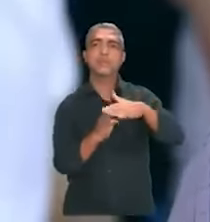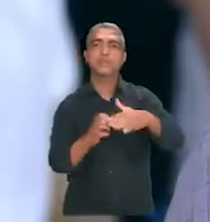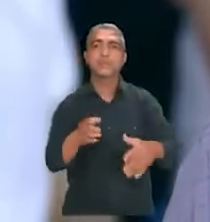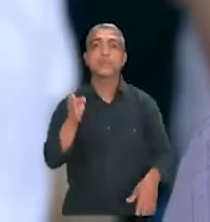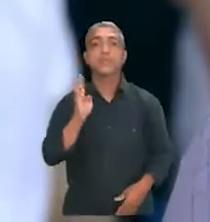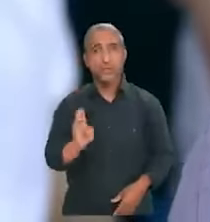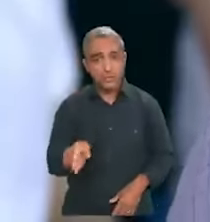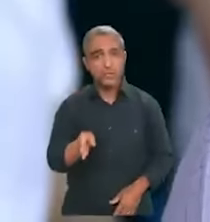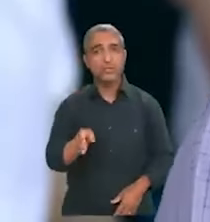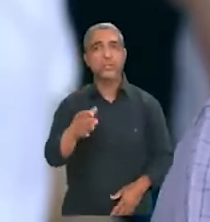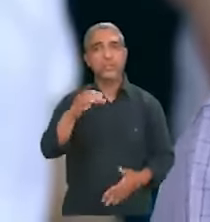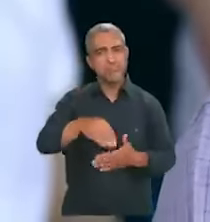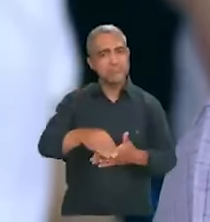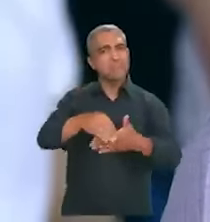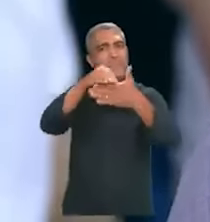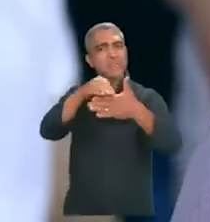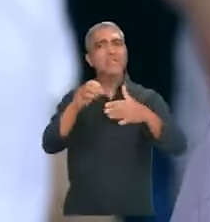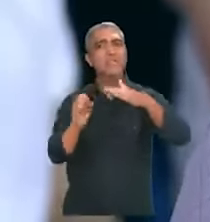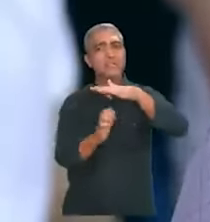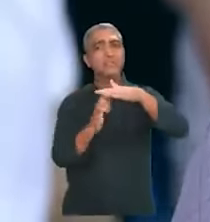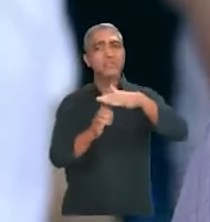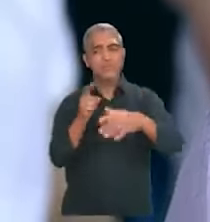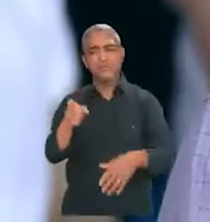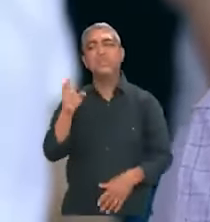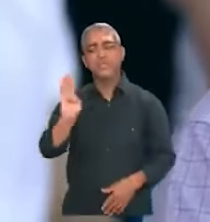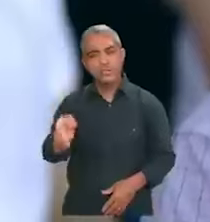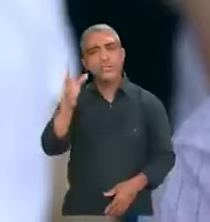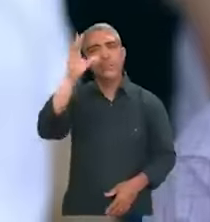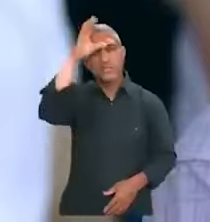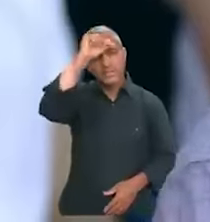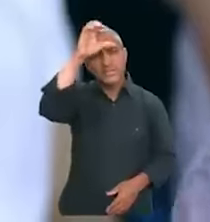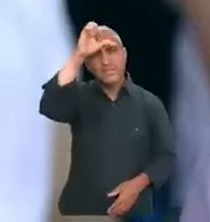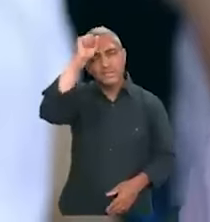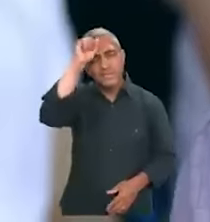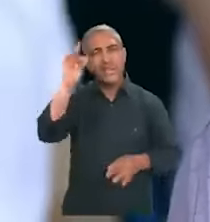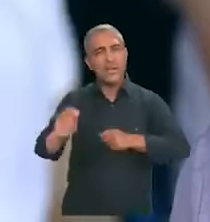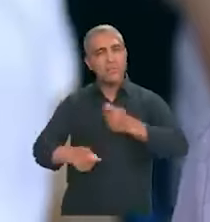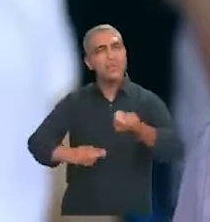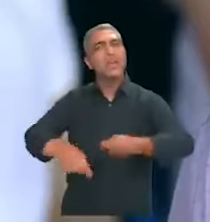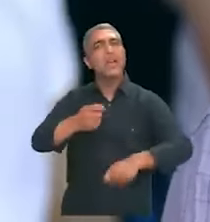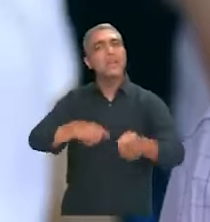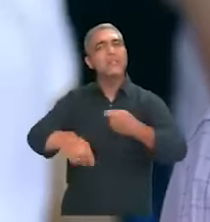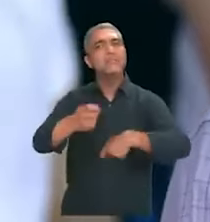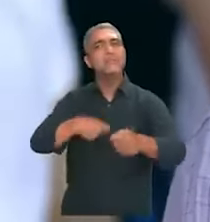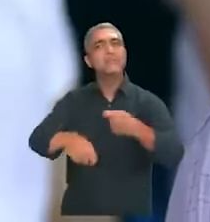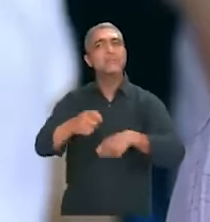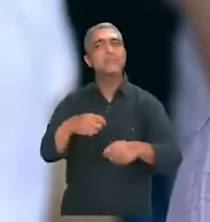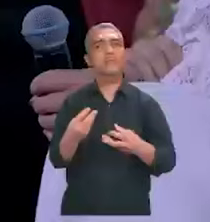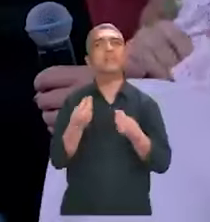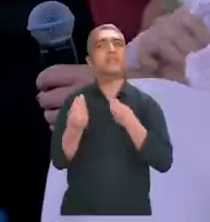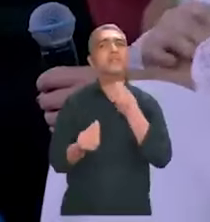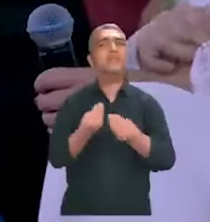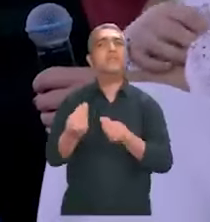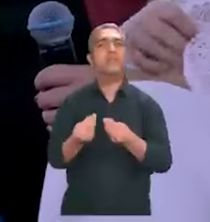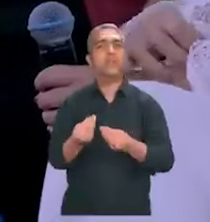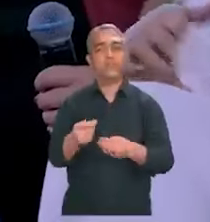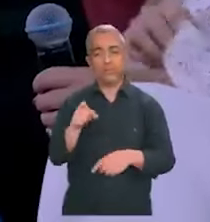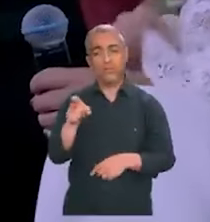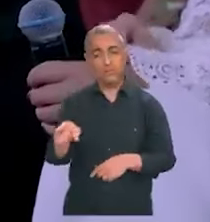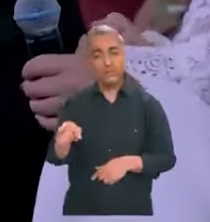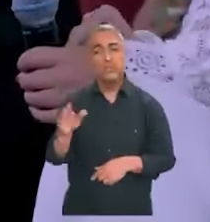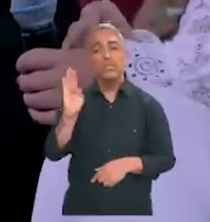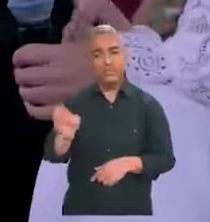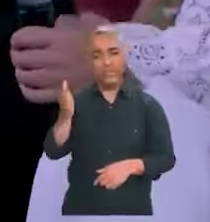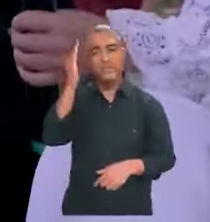missionário convencional, e falar, você já sabe fazer negócios, então vamos preparar você, que é mais fácil, que já sabe fazer missões,